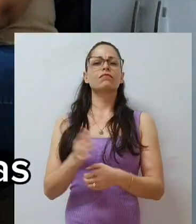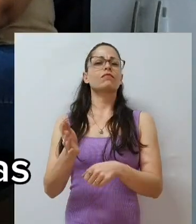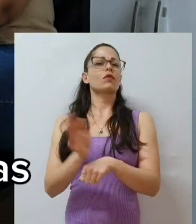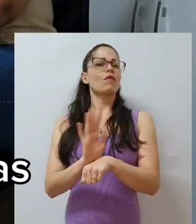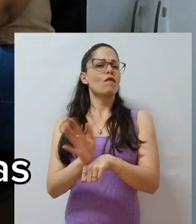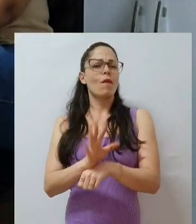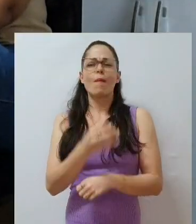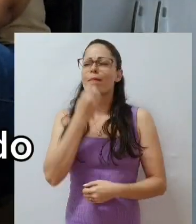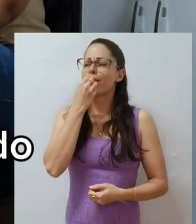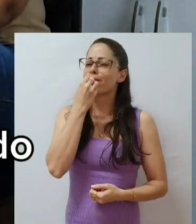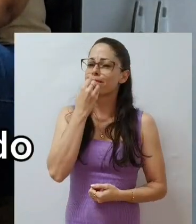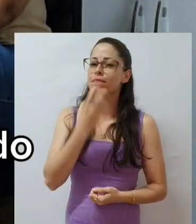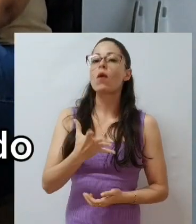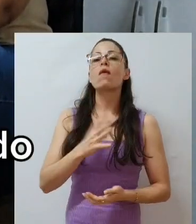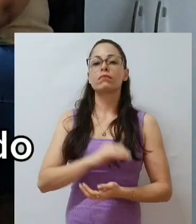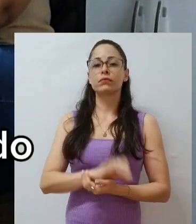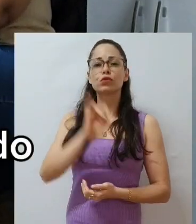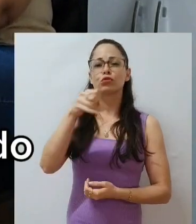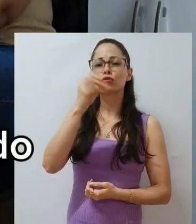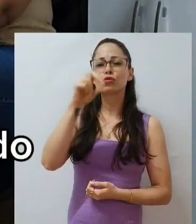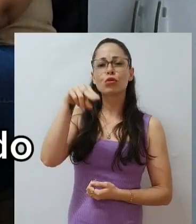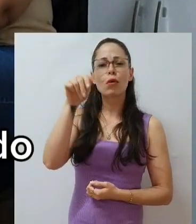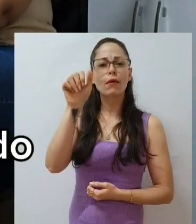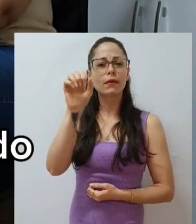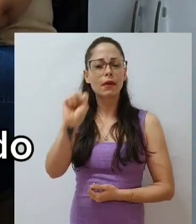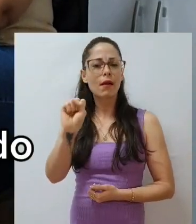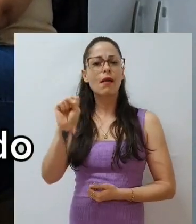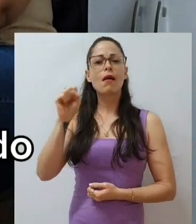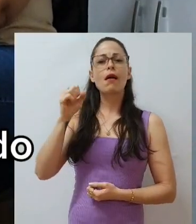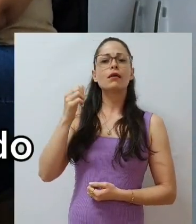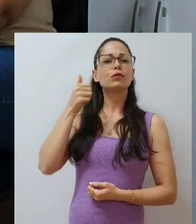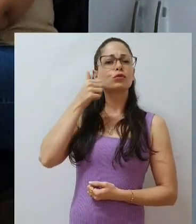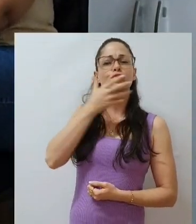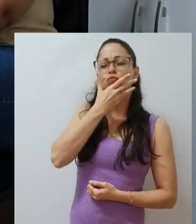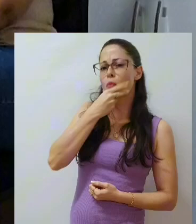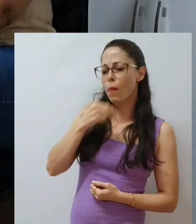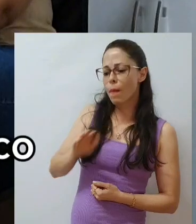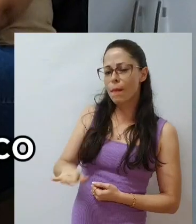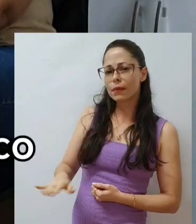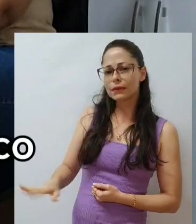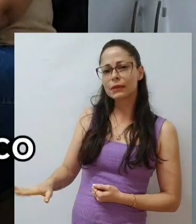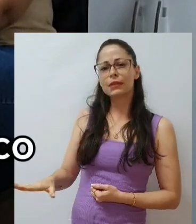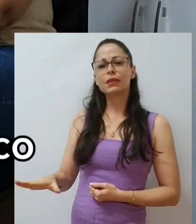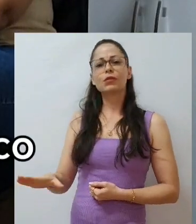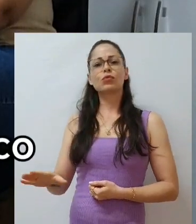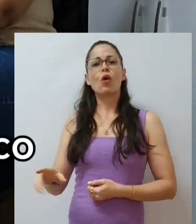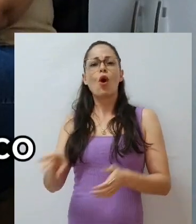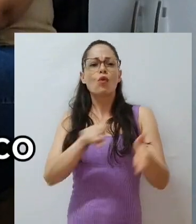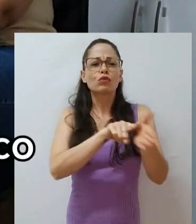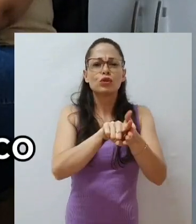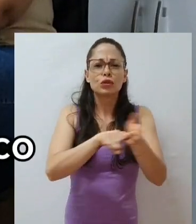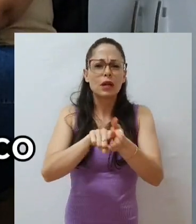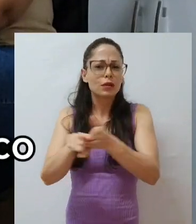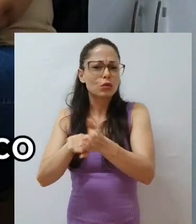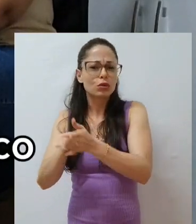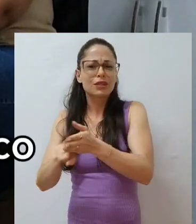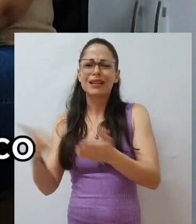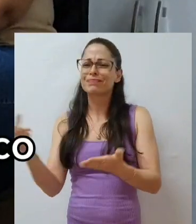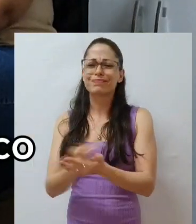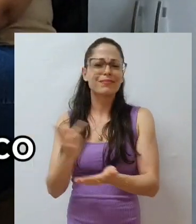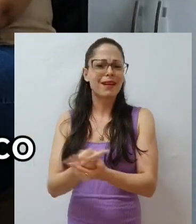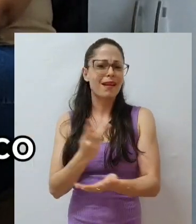bom. O Jonas, ele foi um menino que ele foi diagnosticado errado, né? Eles consideraram ele com um diagnóstico